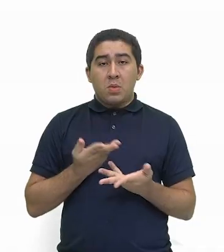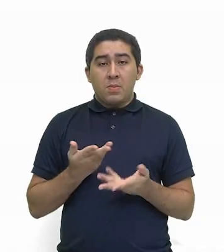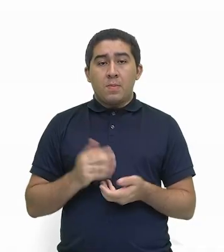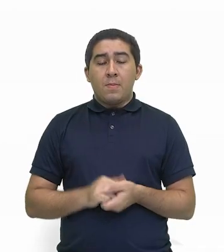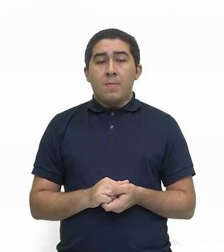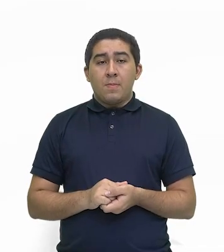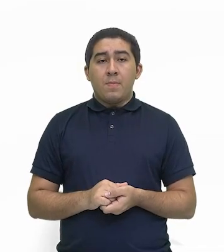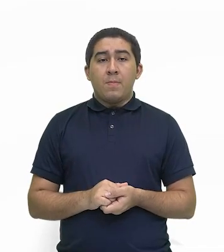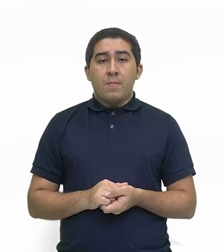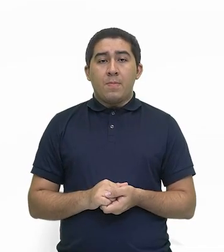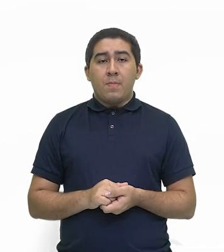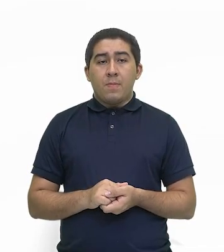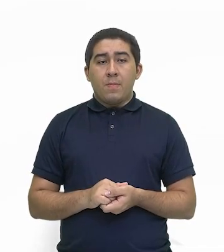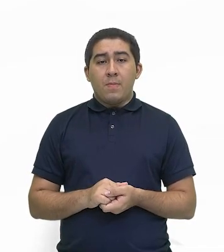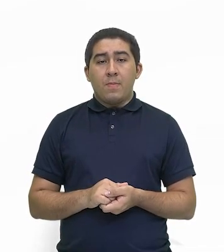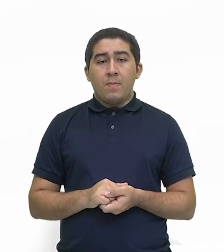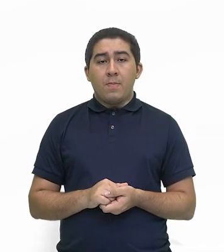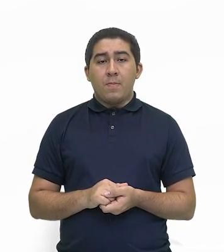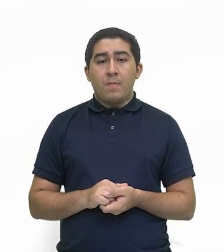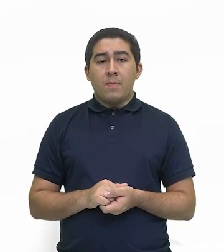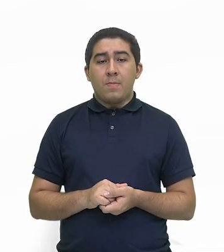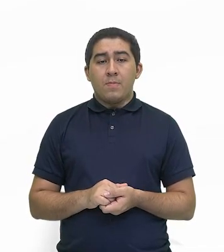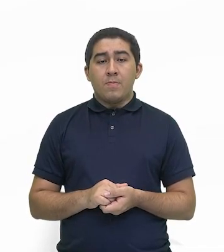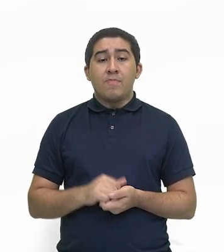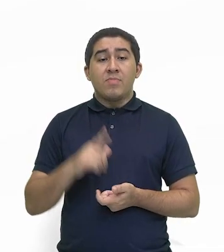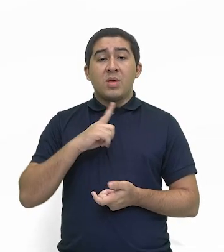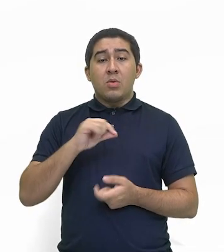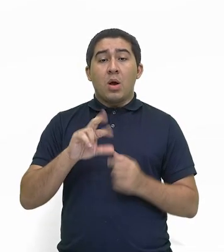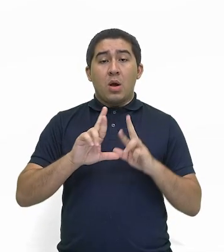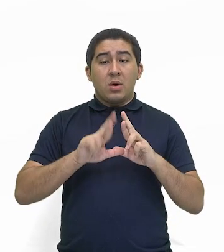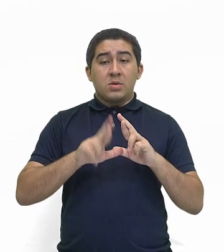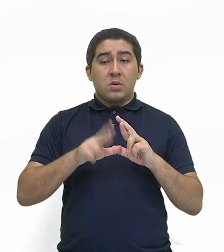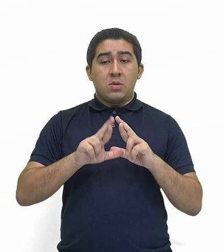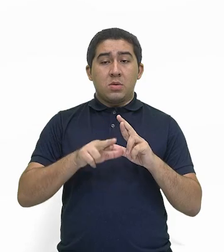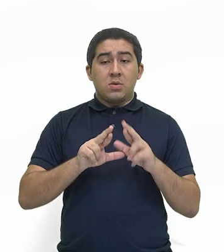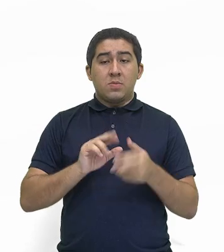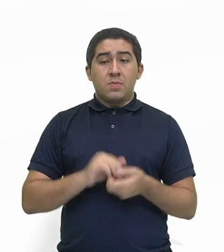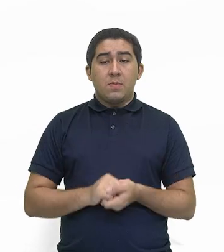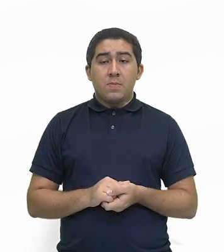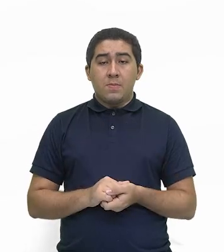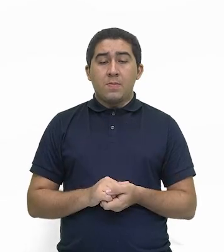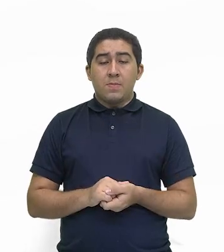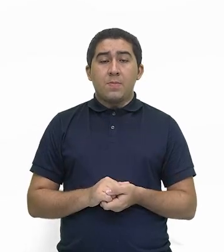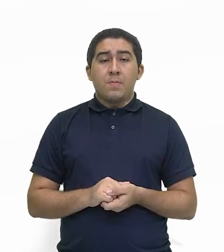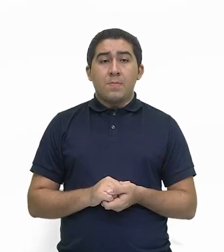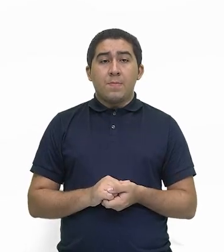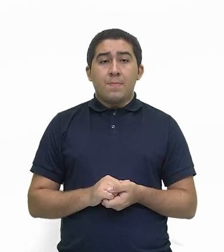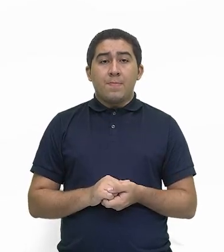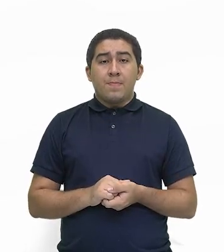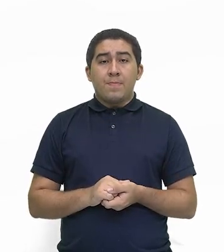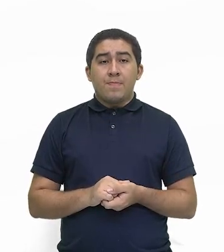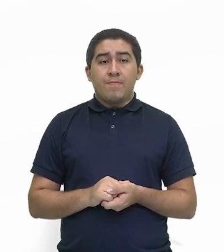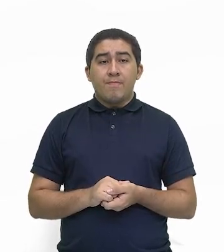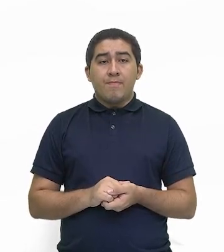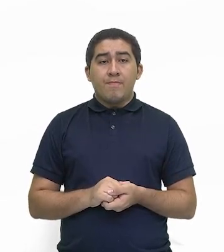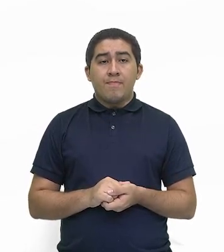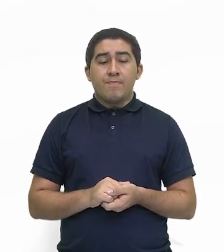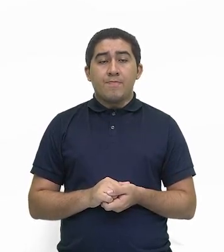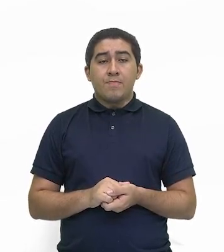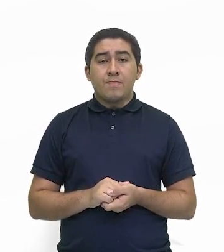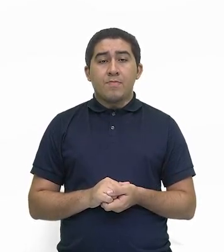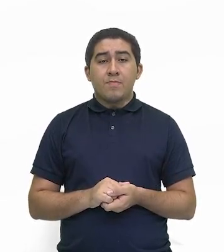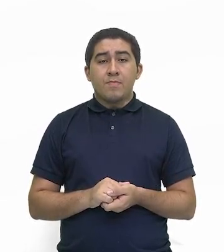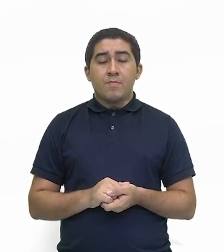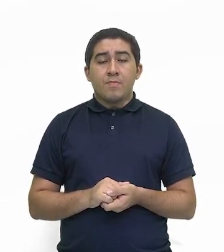algumas. Então, nós temos aí a reciclagem, né, do lixo eletrônico, que